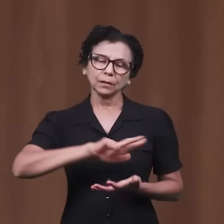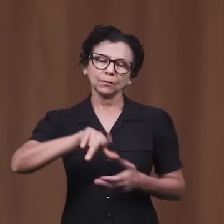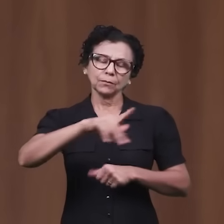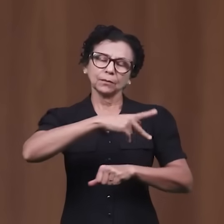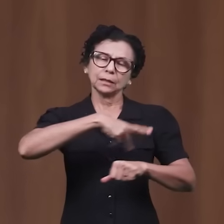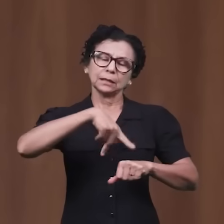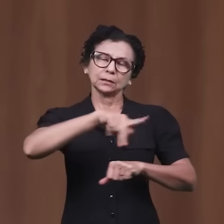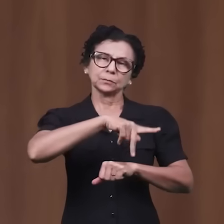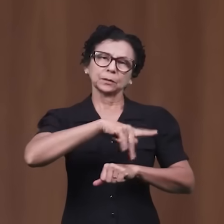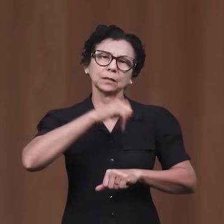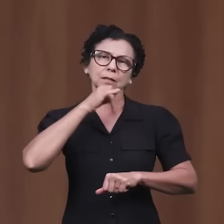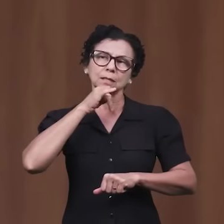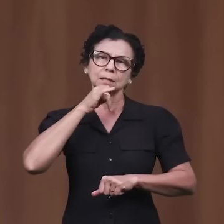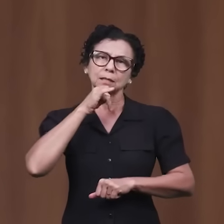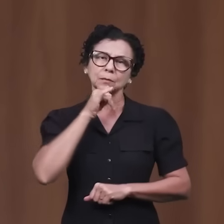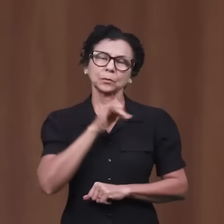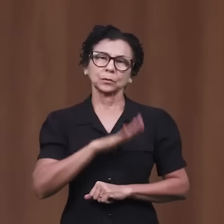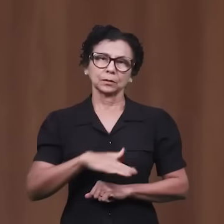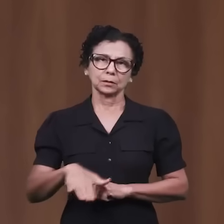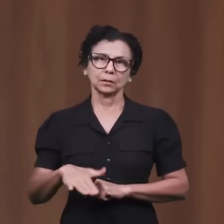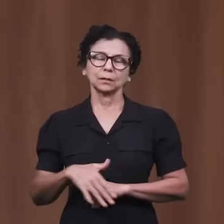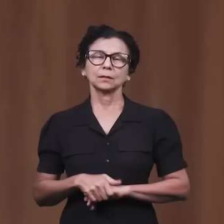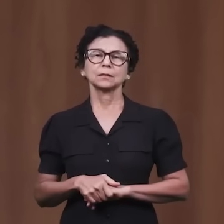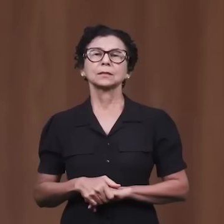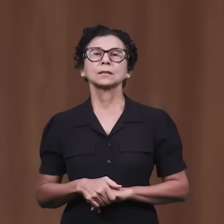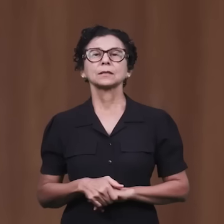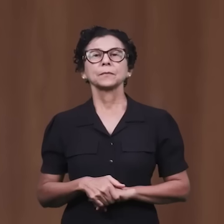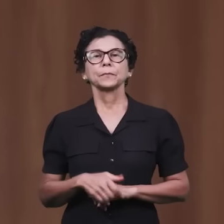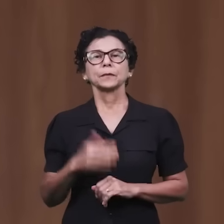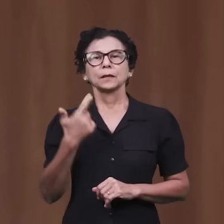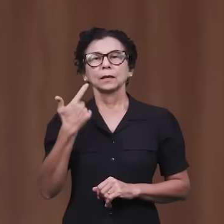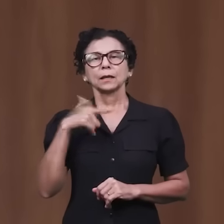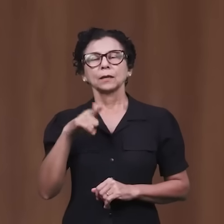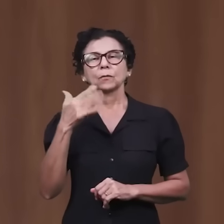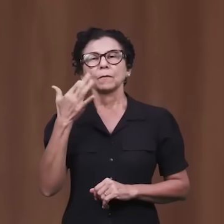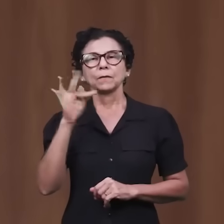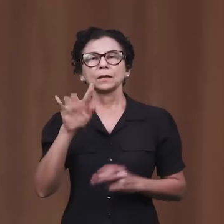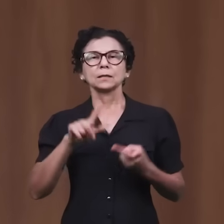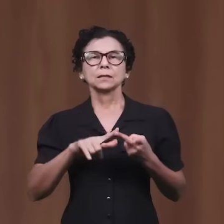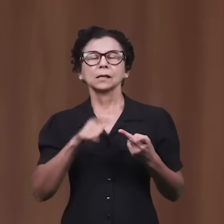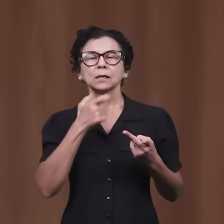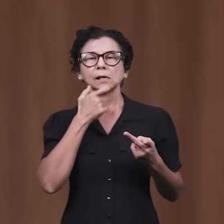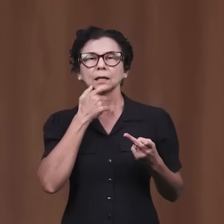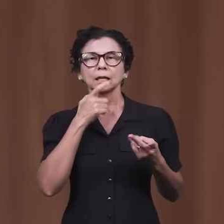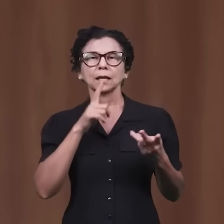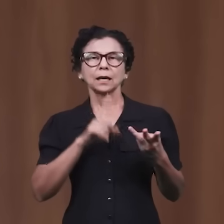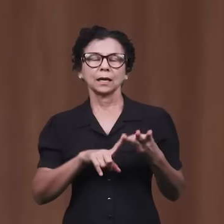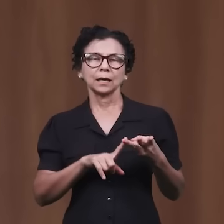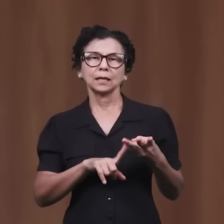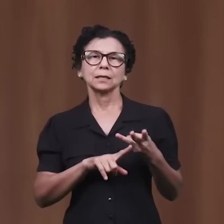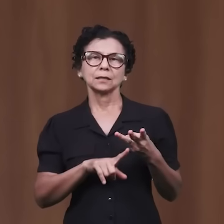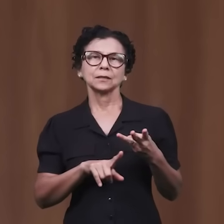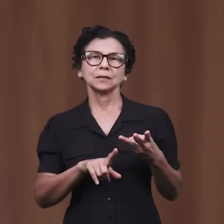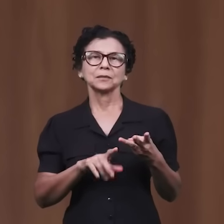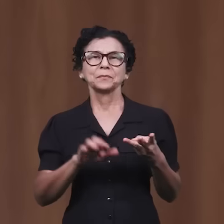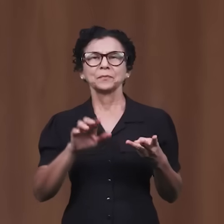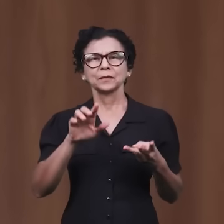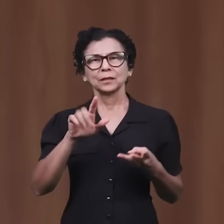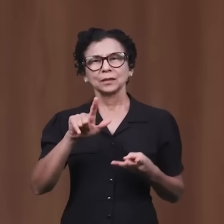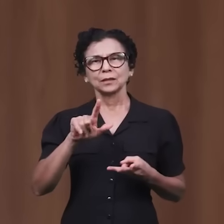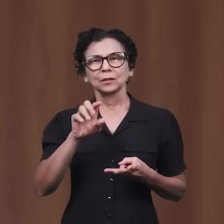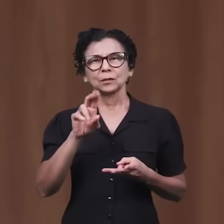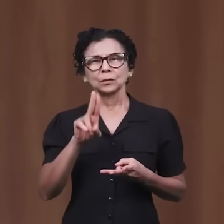vários países. Nós temos, por exemplo, crianças que enviam participações, por exemplo, em francês, em inglês, em língua de